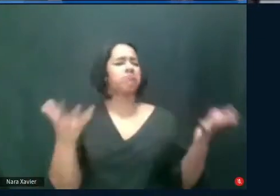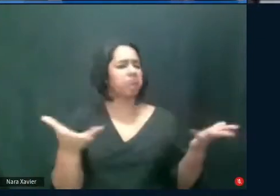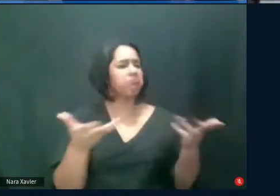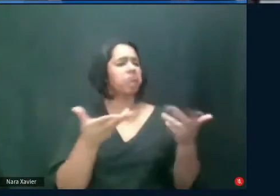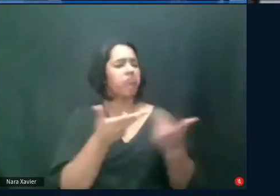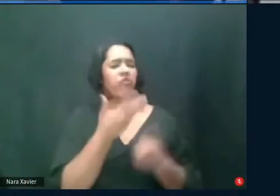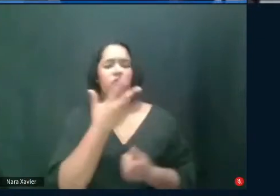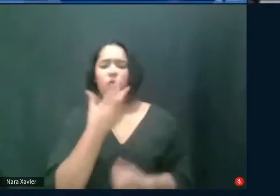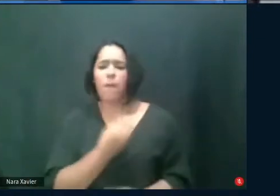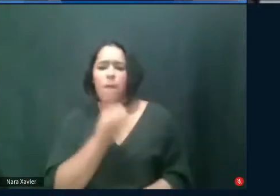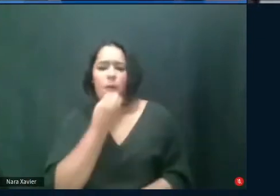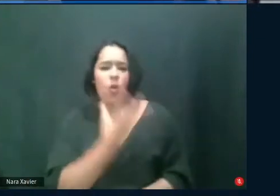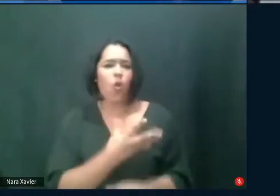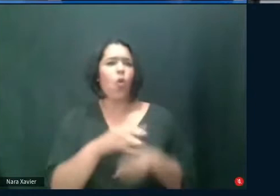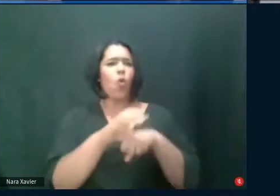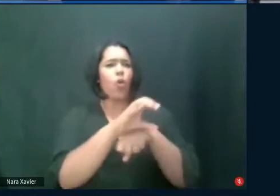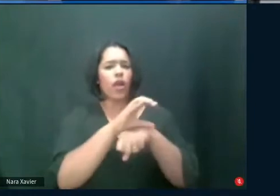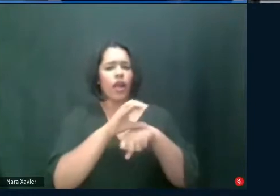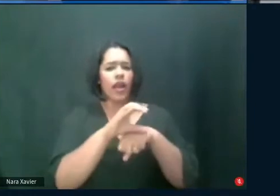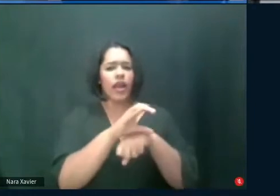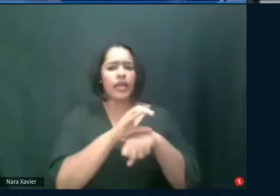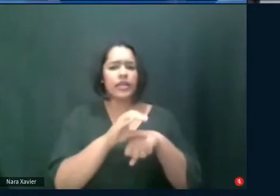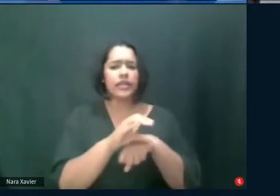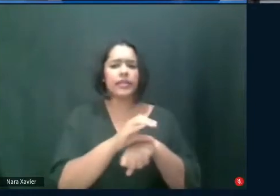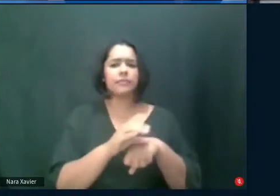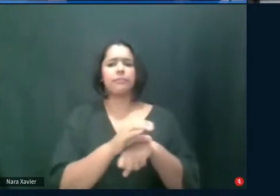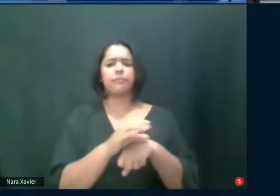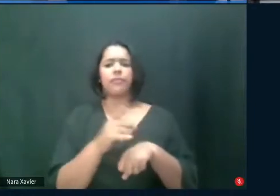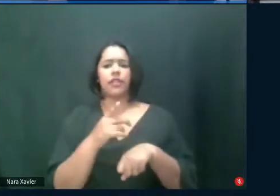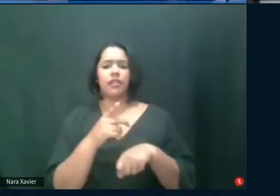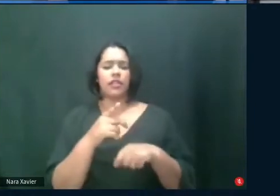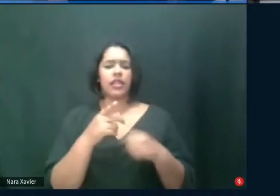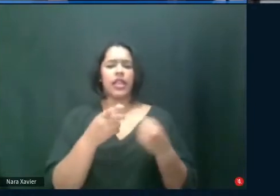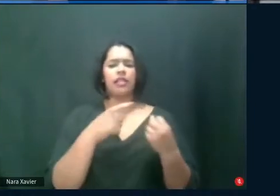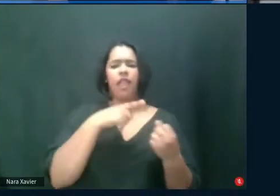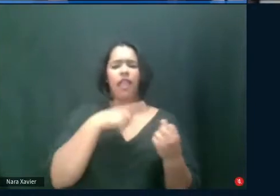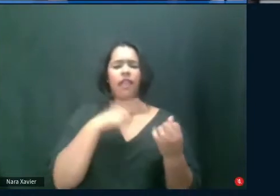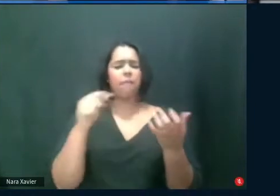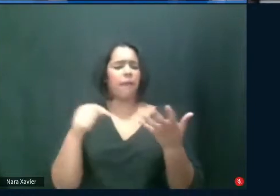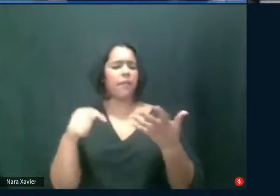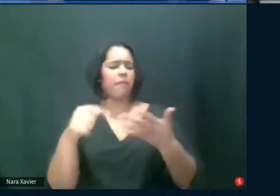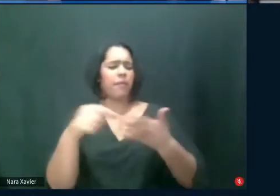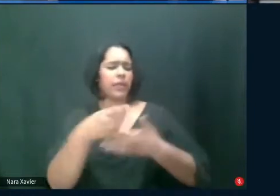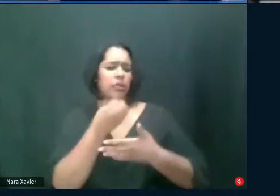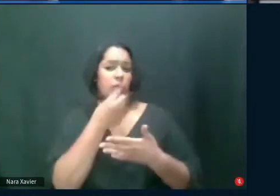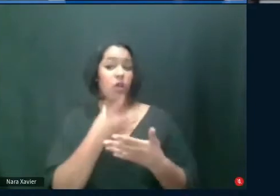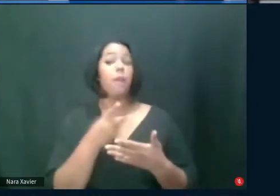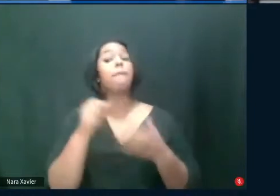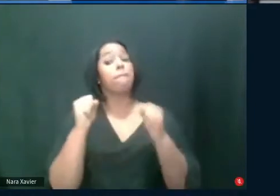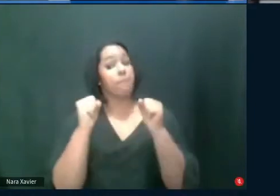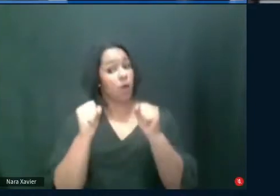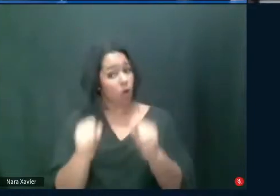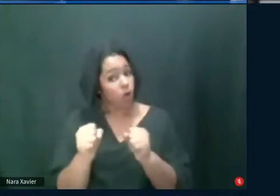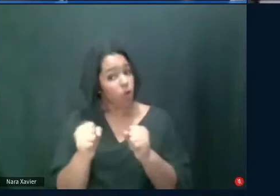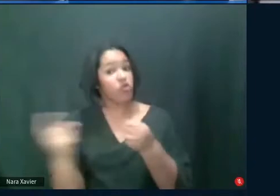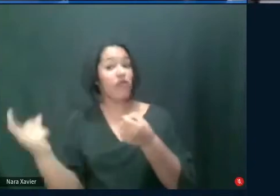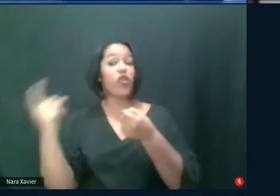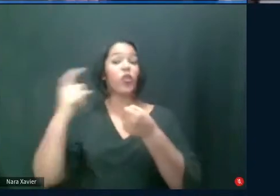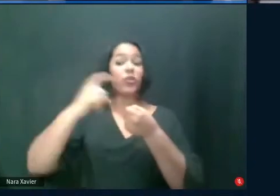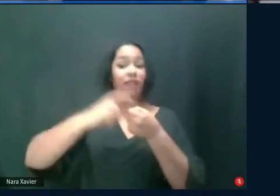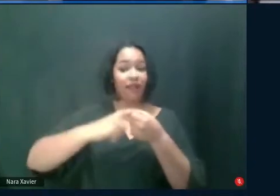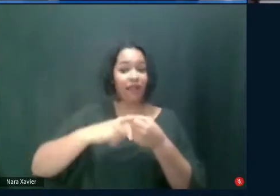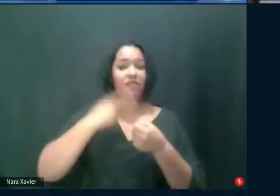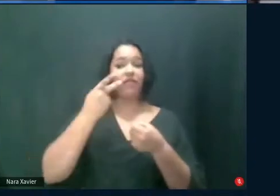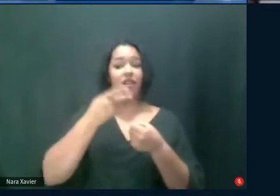CAS, quais são os núcleos que o CAS tem, que você pontue, retome aquilo que você já colocou no